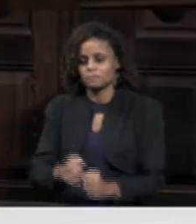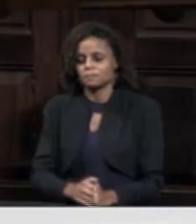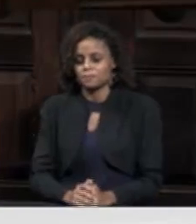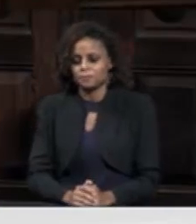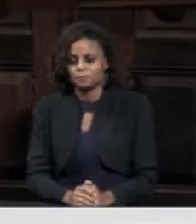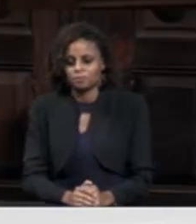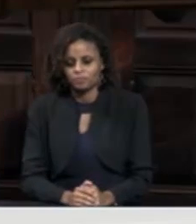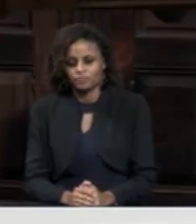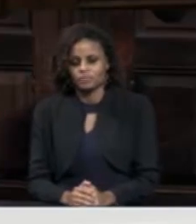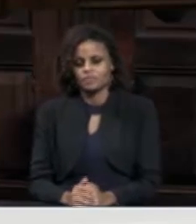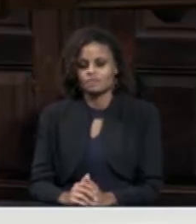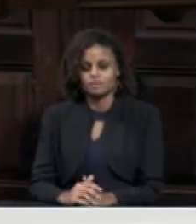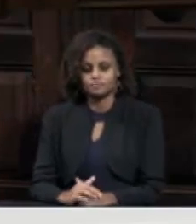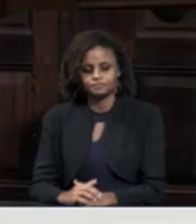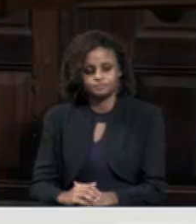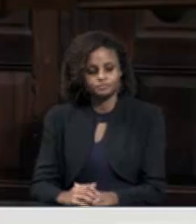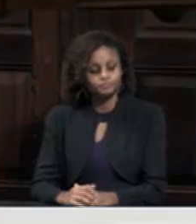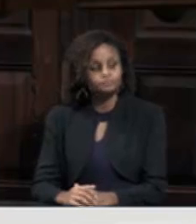Campinho.